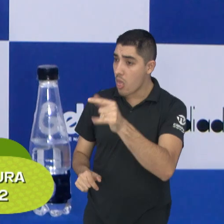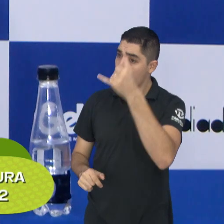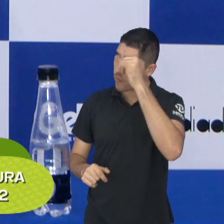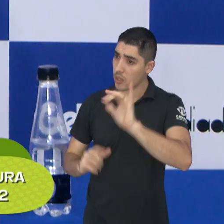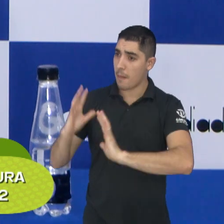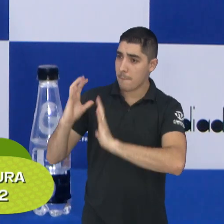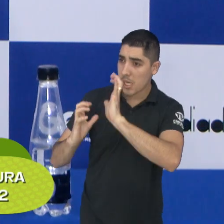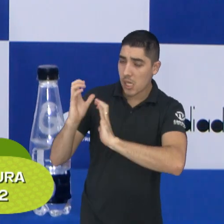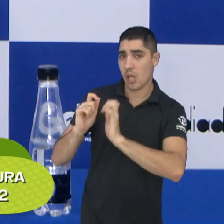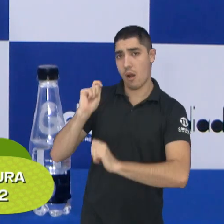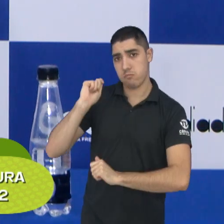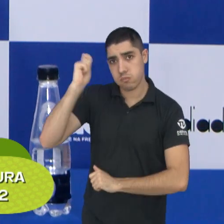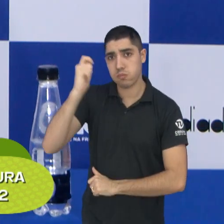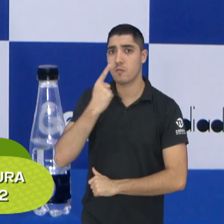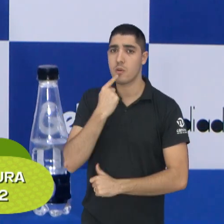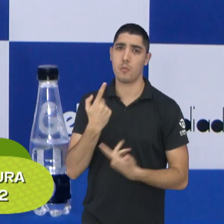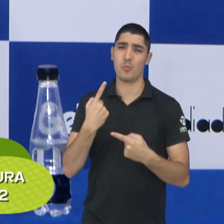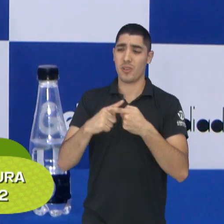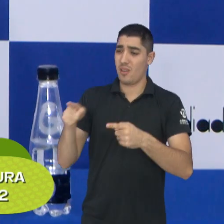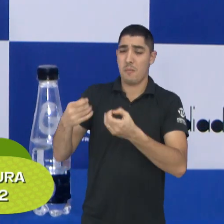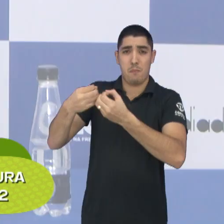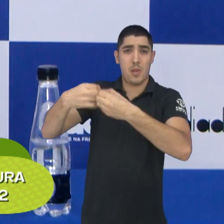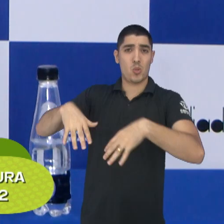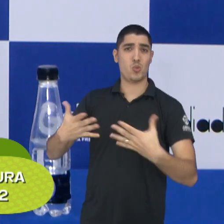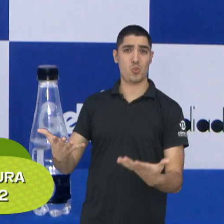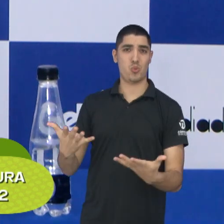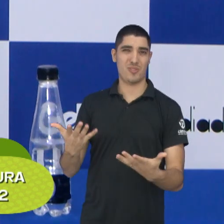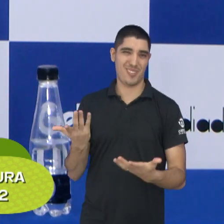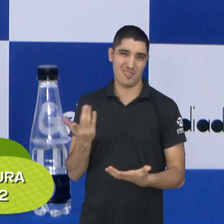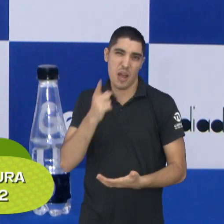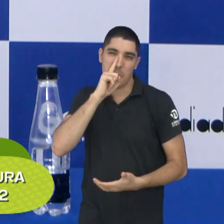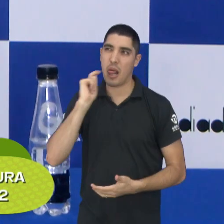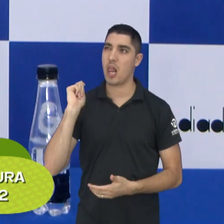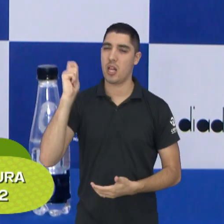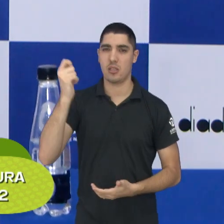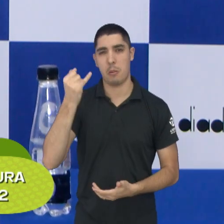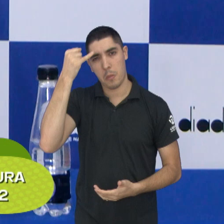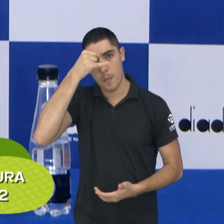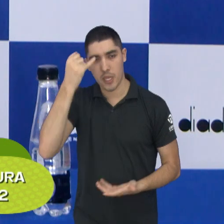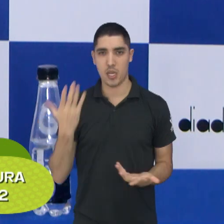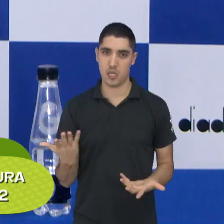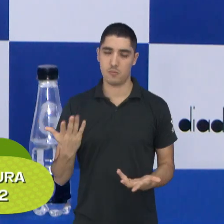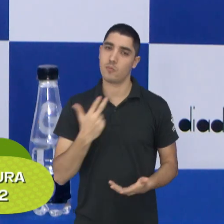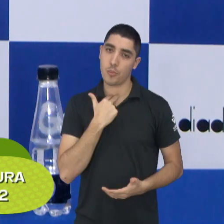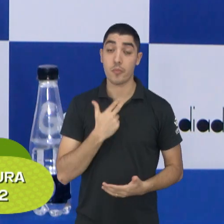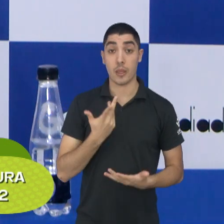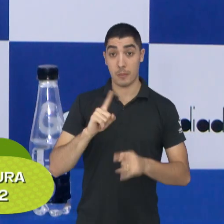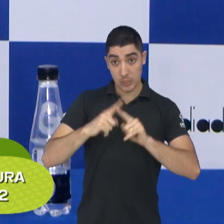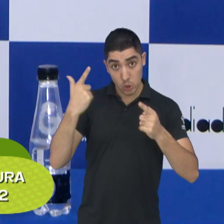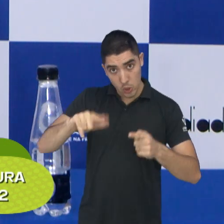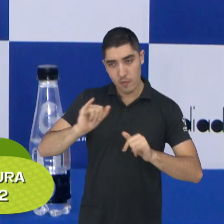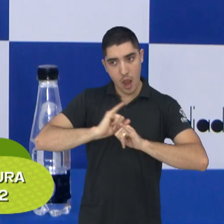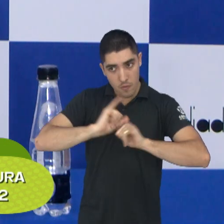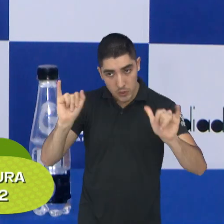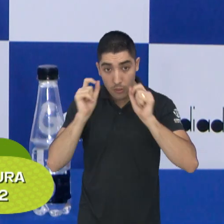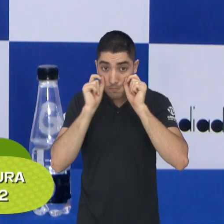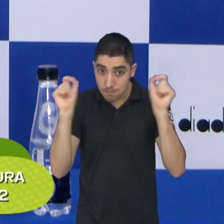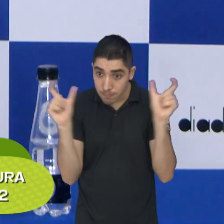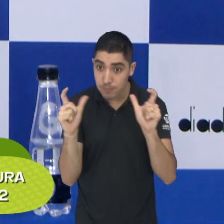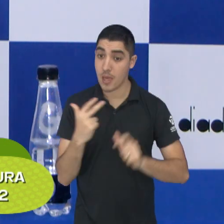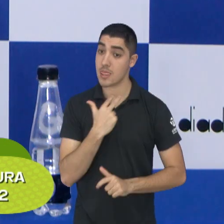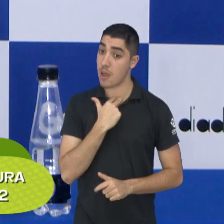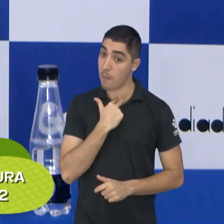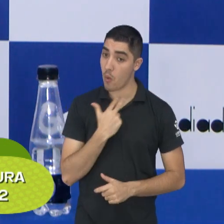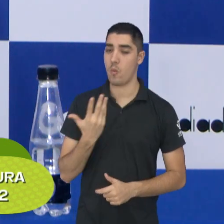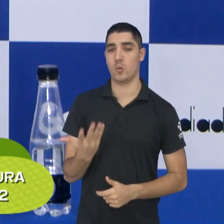prejudicar, né, ali dentro do jogo, o cartão amarelo, mas com certeza vai ser orientado para não acontecer que realmente pode prejudicar